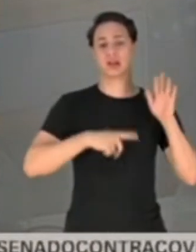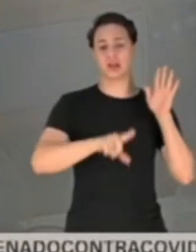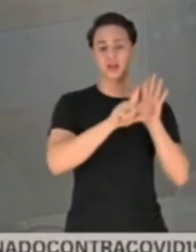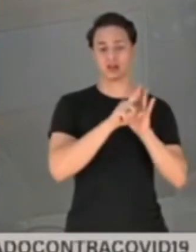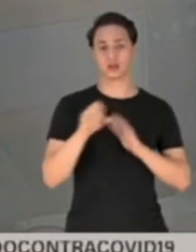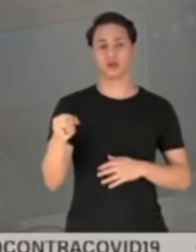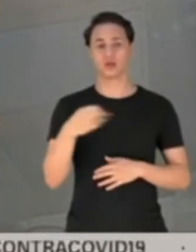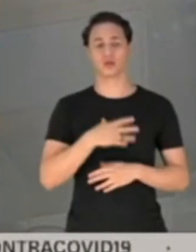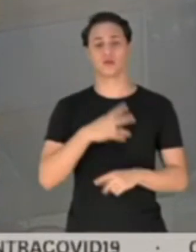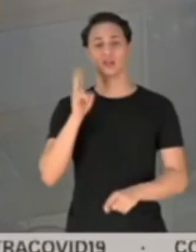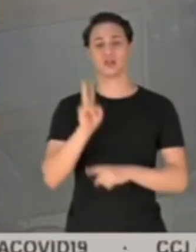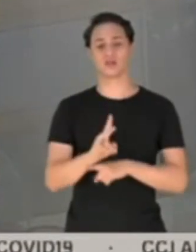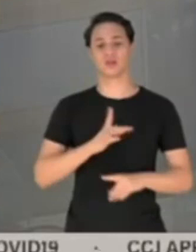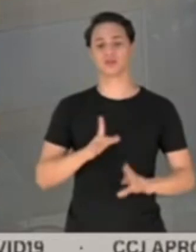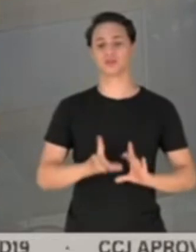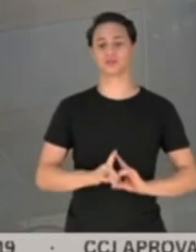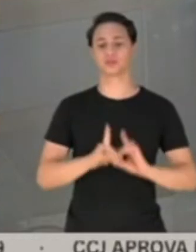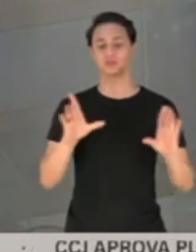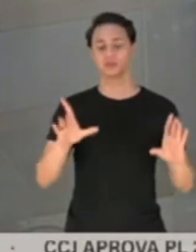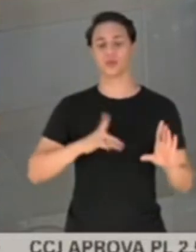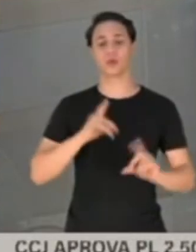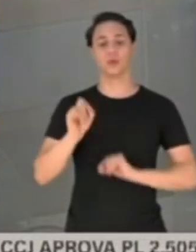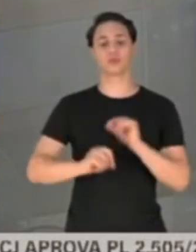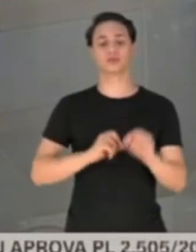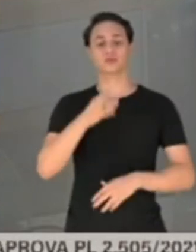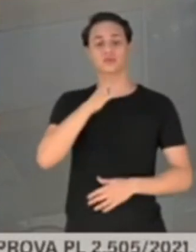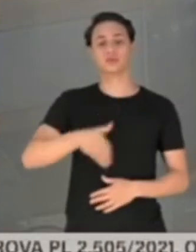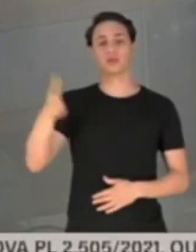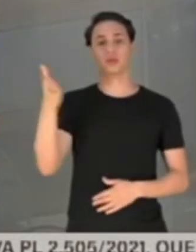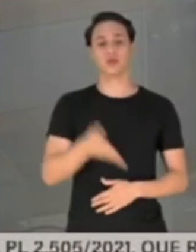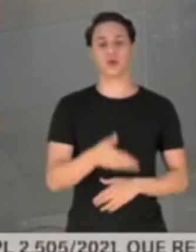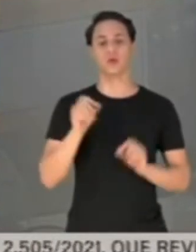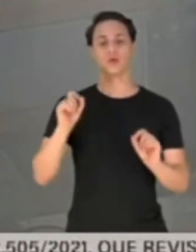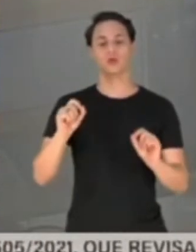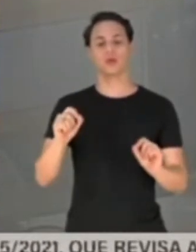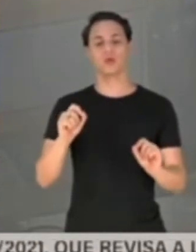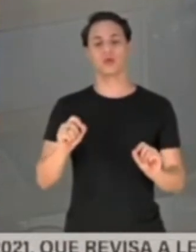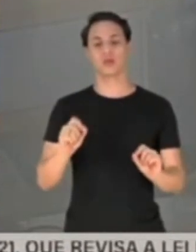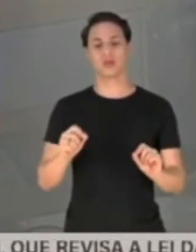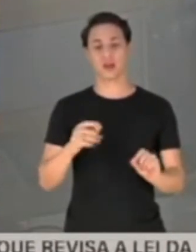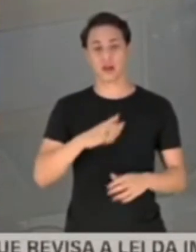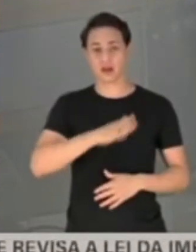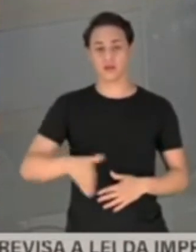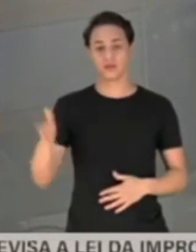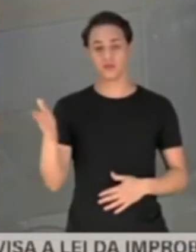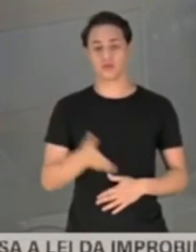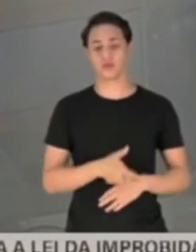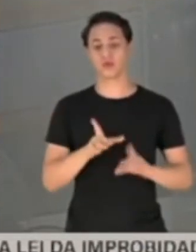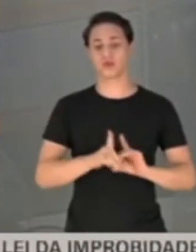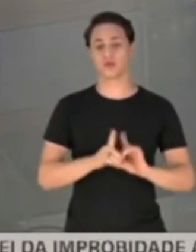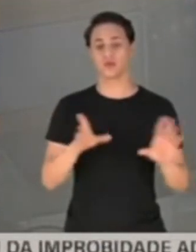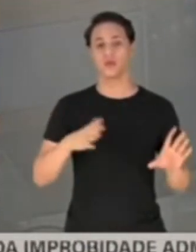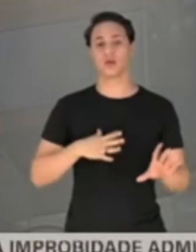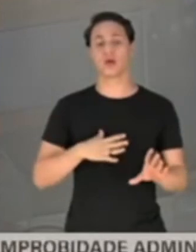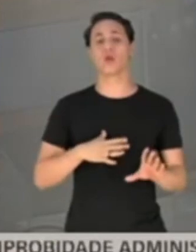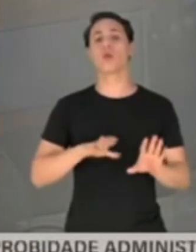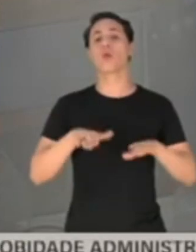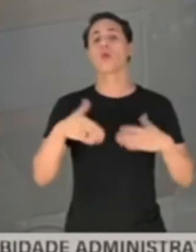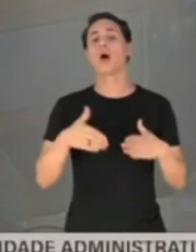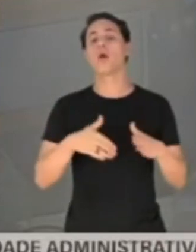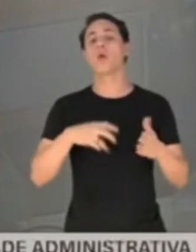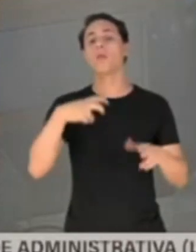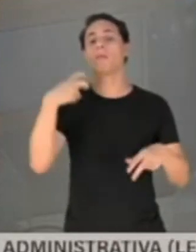defesa do Estado Democrático de Direito? Abolição violenta do Estado Democrático de Direito. Penas de 4 a 8